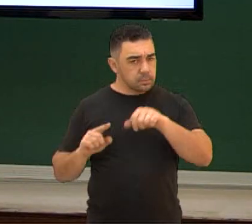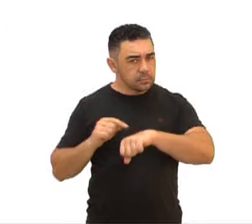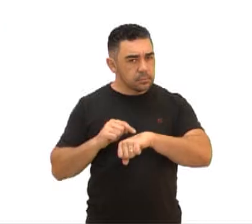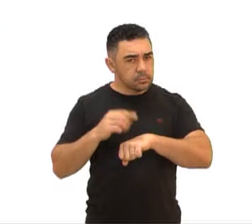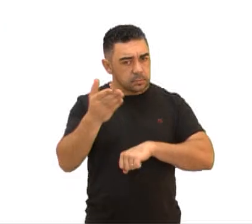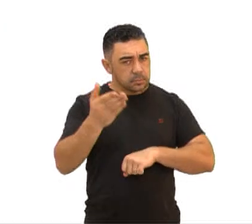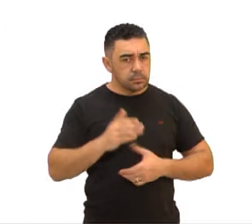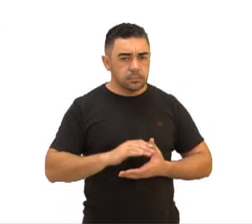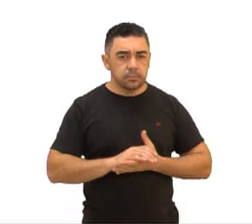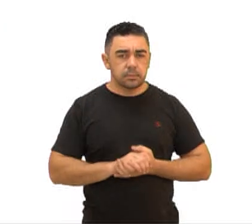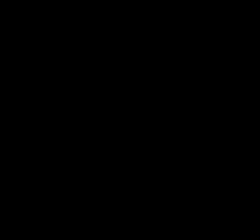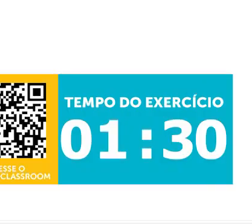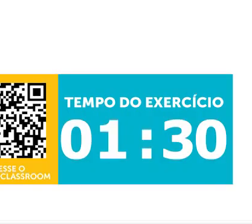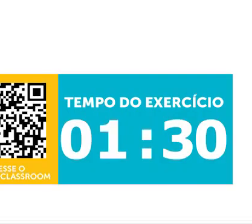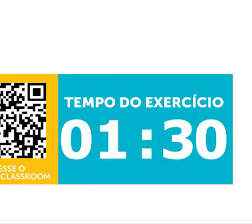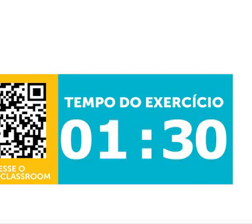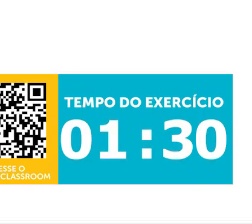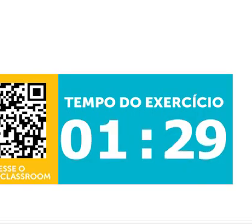para vocês fazerem.